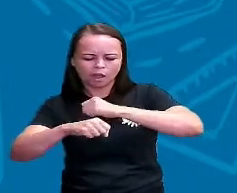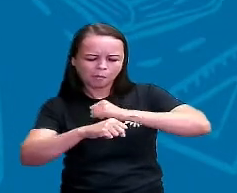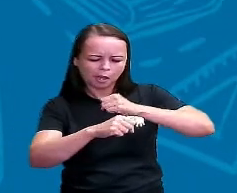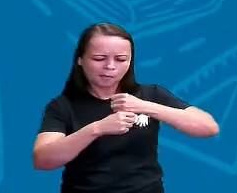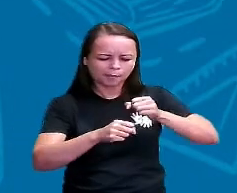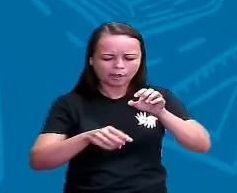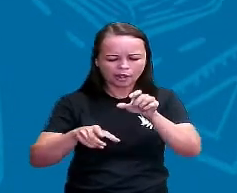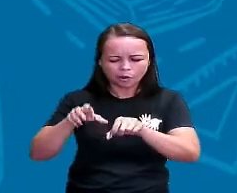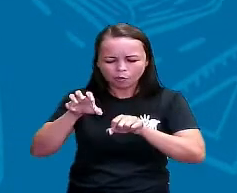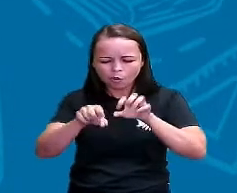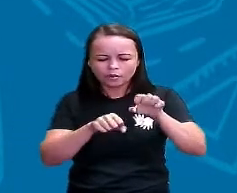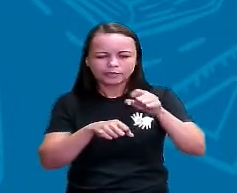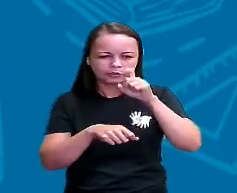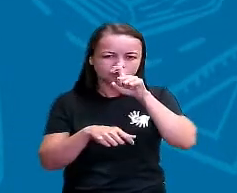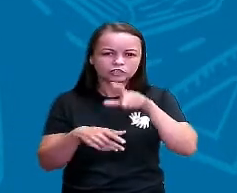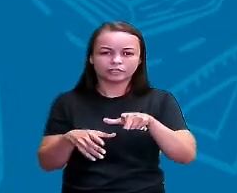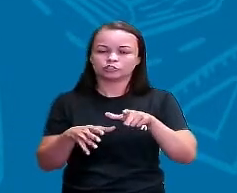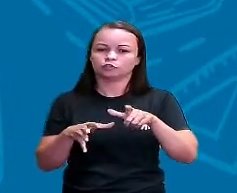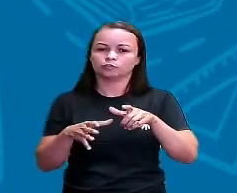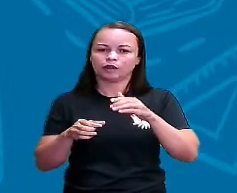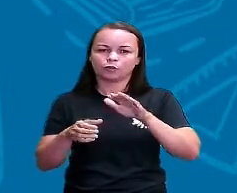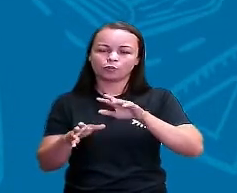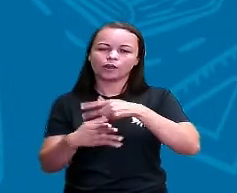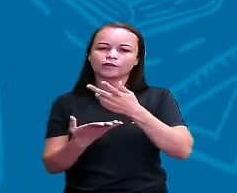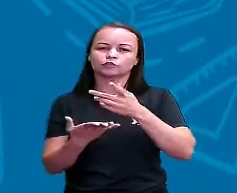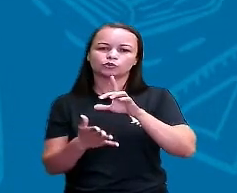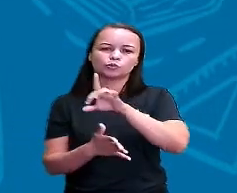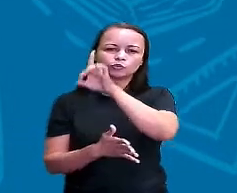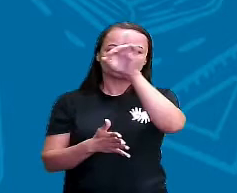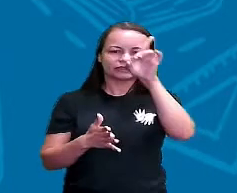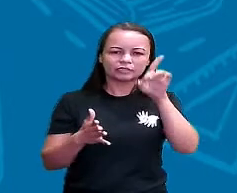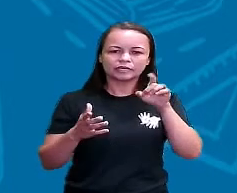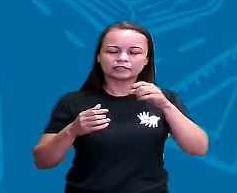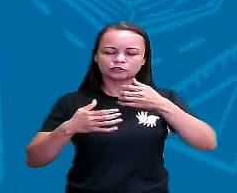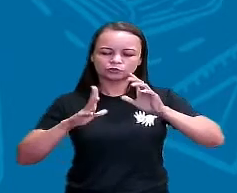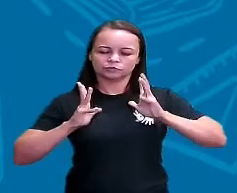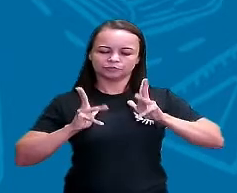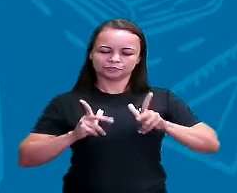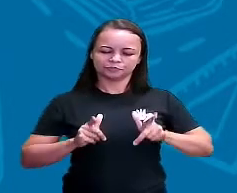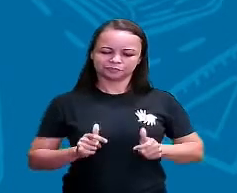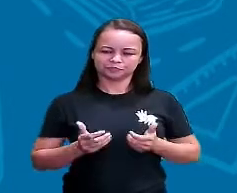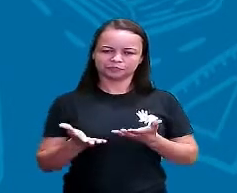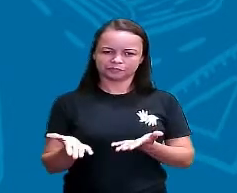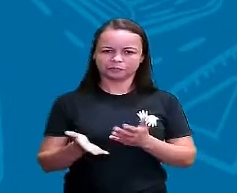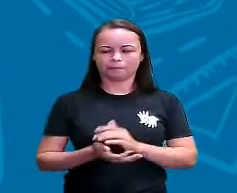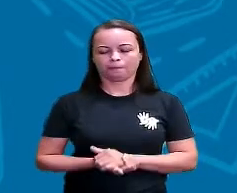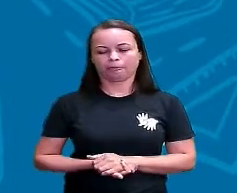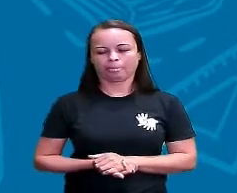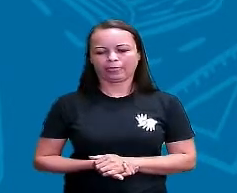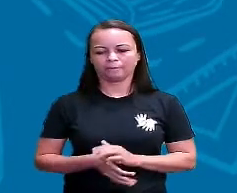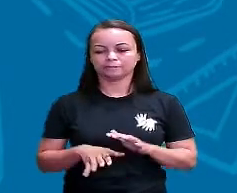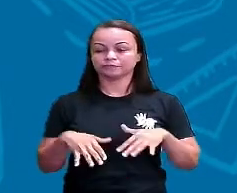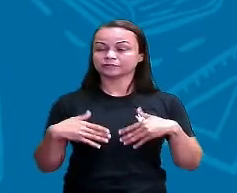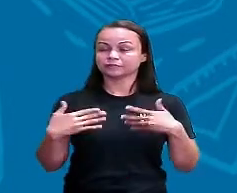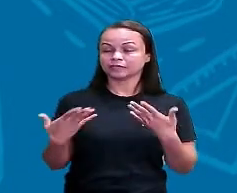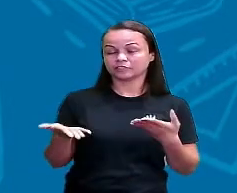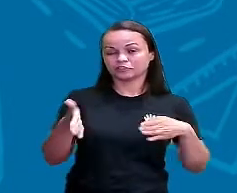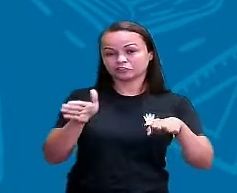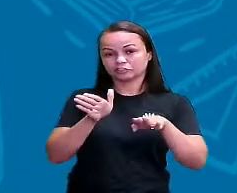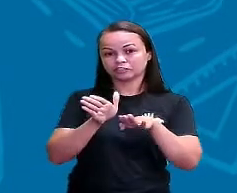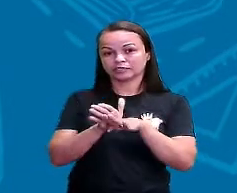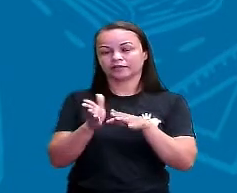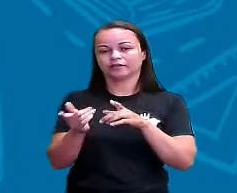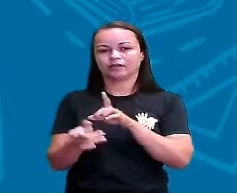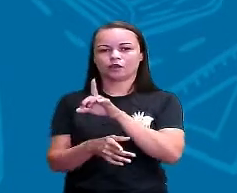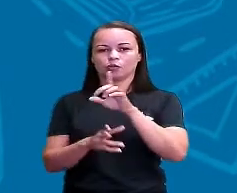limpinho novamente, certo? E aí a gente chega ao nosso assunto do dia 1 de maio. O